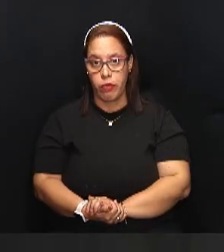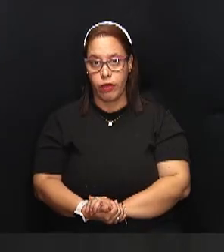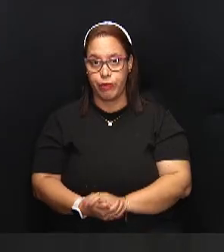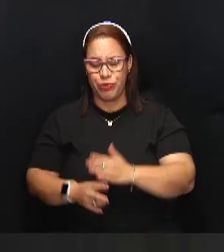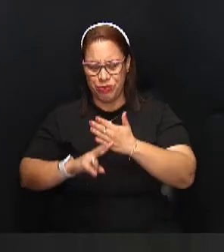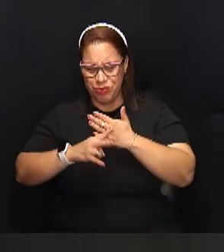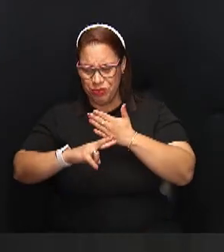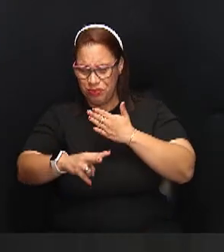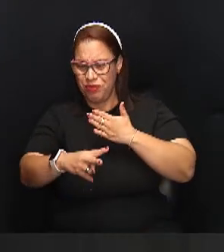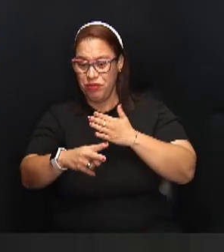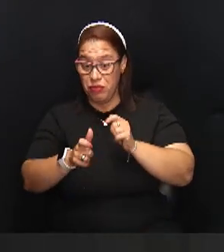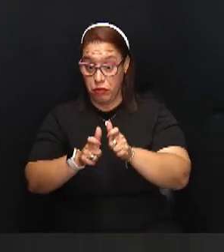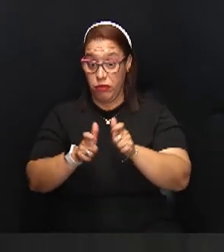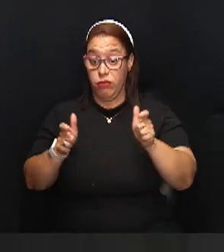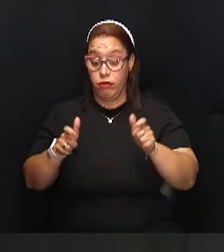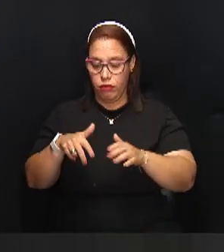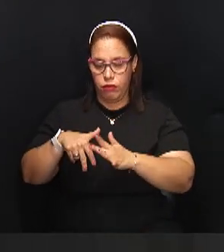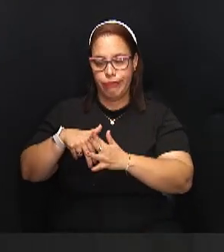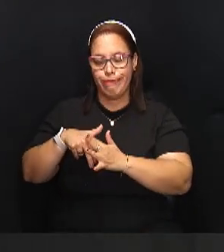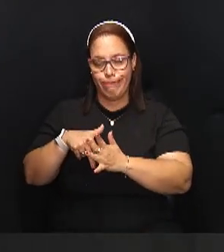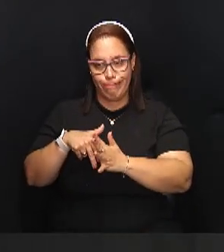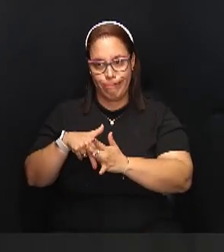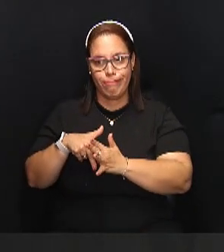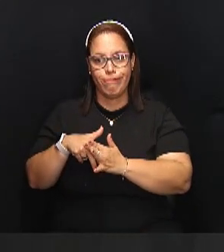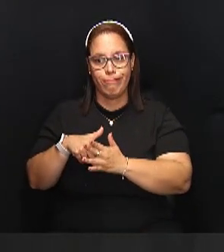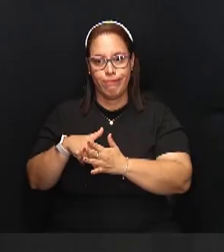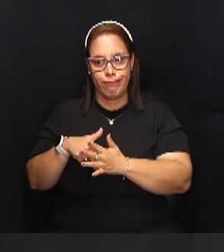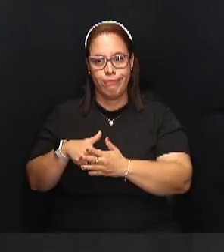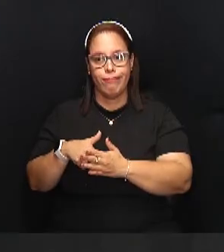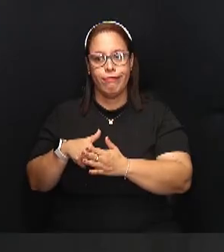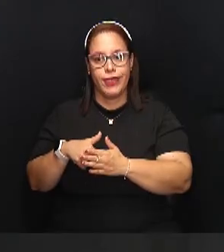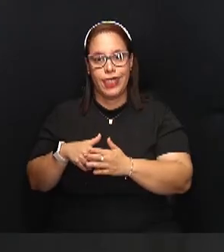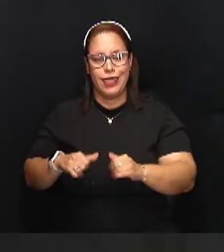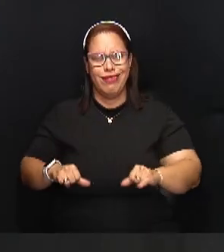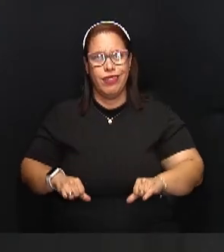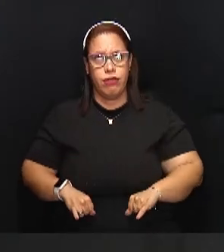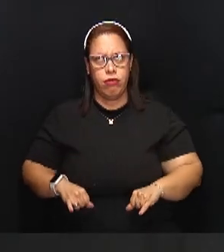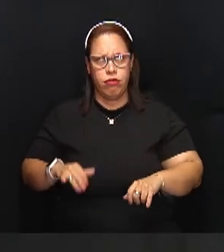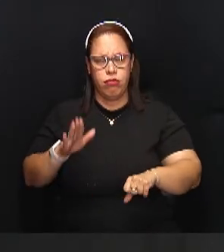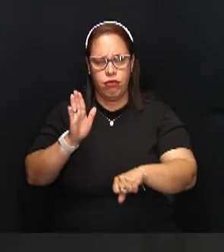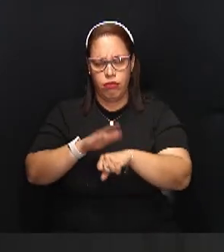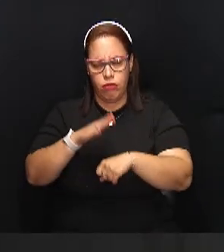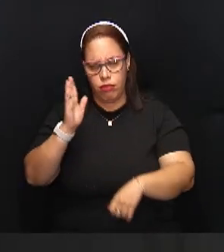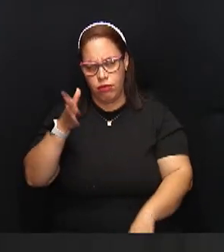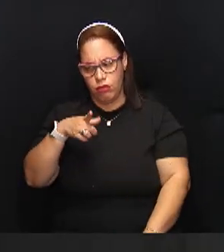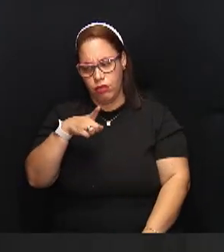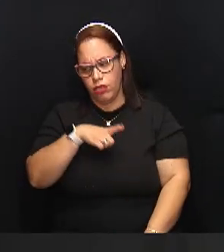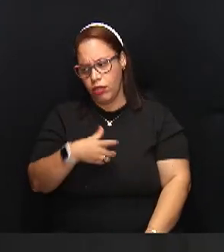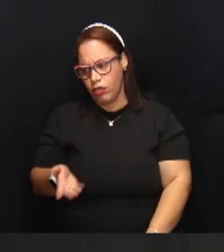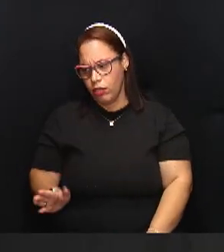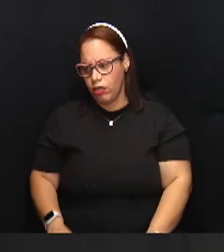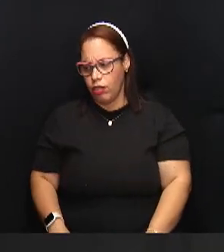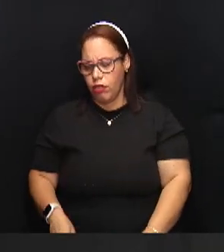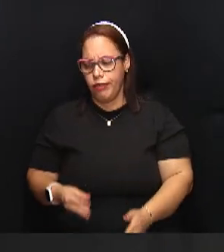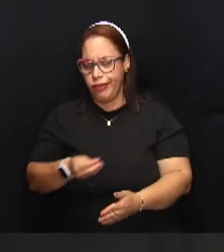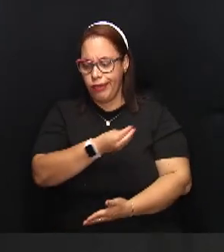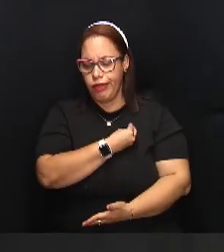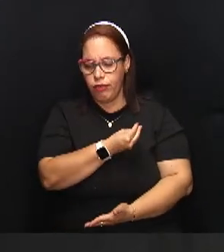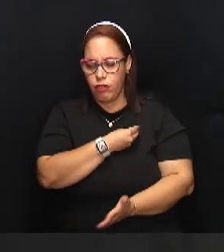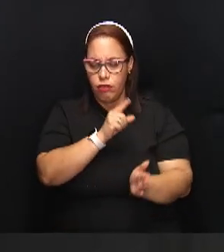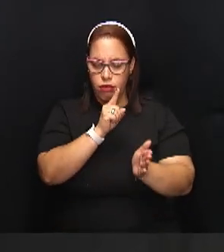impacto maior, né, para o paciente, para que ele sofra mais do que ele já tem ali o diagnóstico